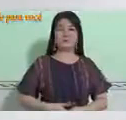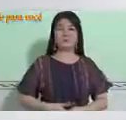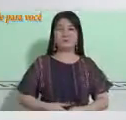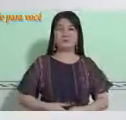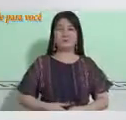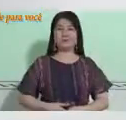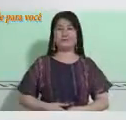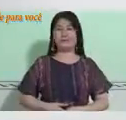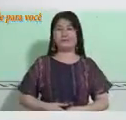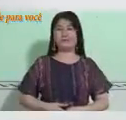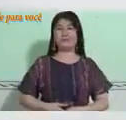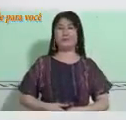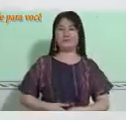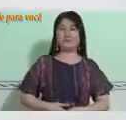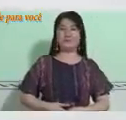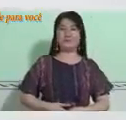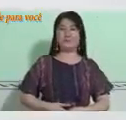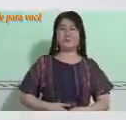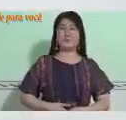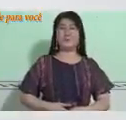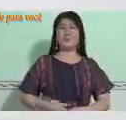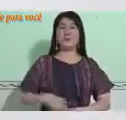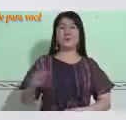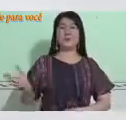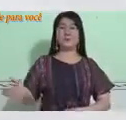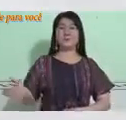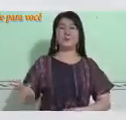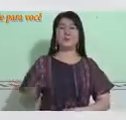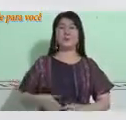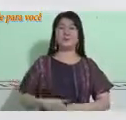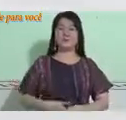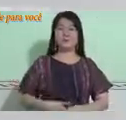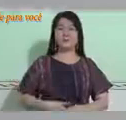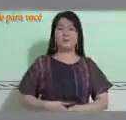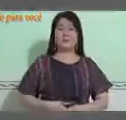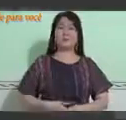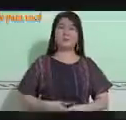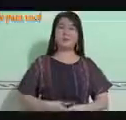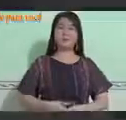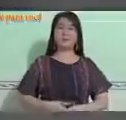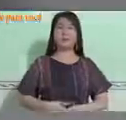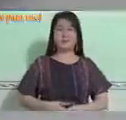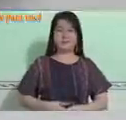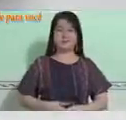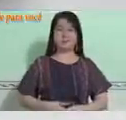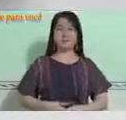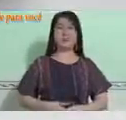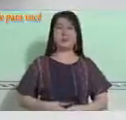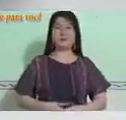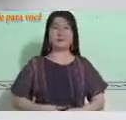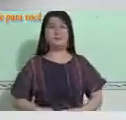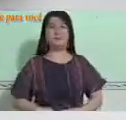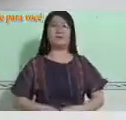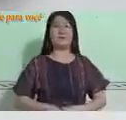indicar medicamentos ansiolíticos, como o clonazepam, ou fitoterápicos, à base de valeriana ou camomila,